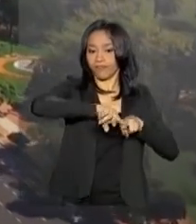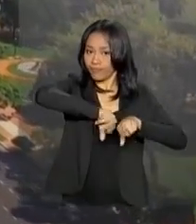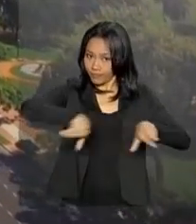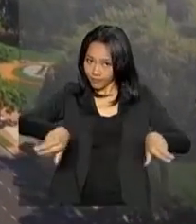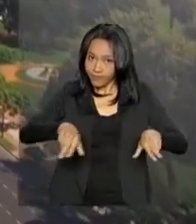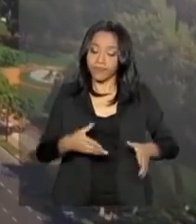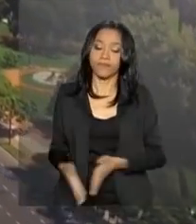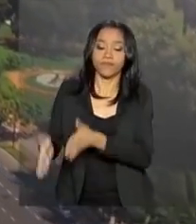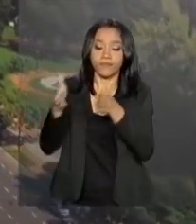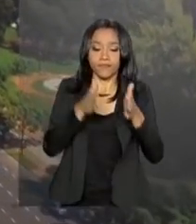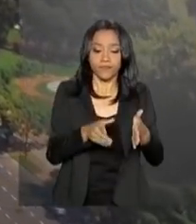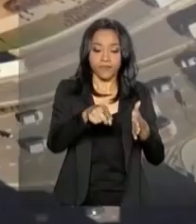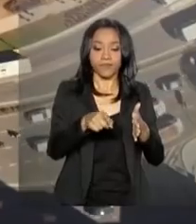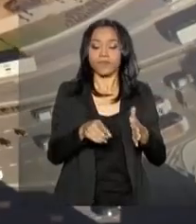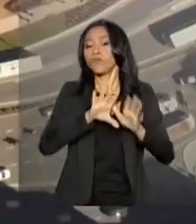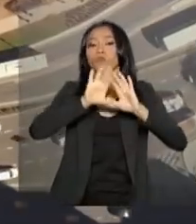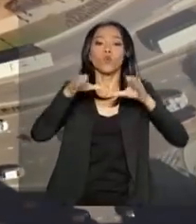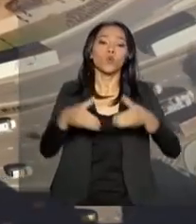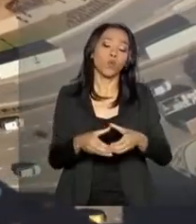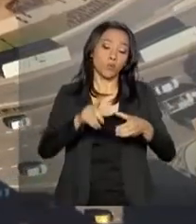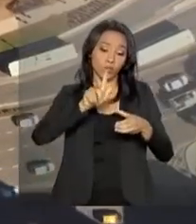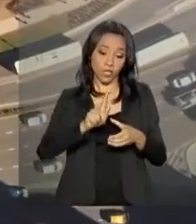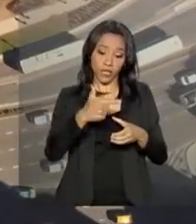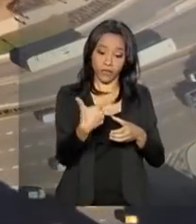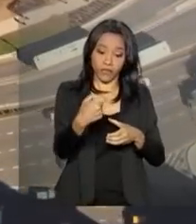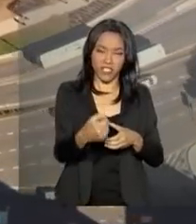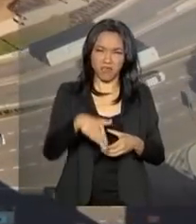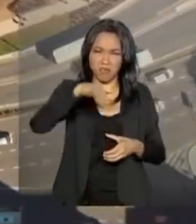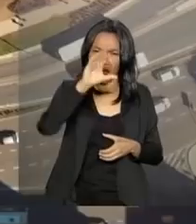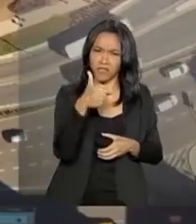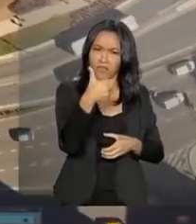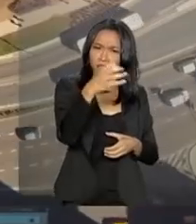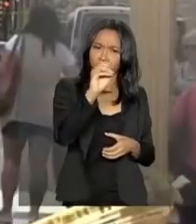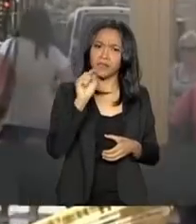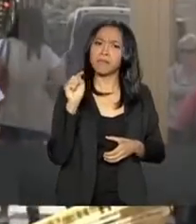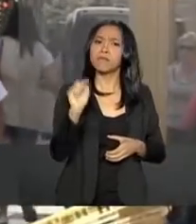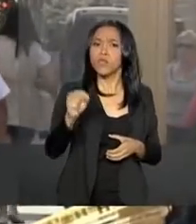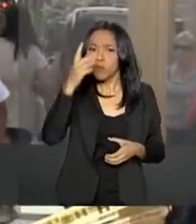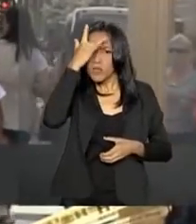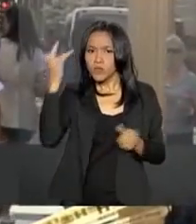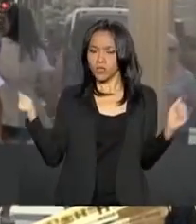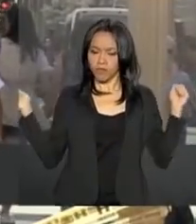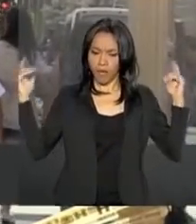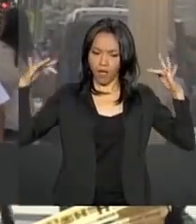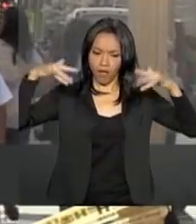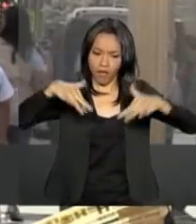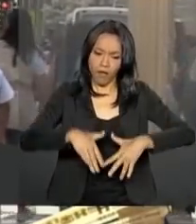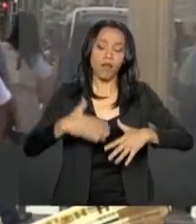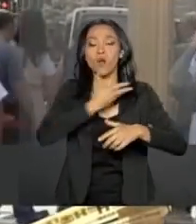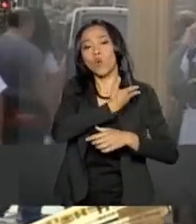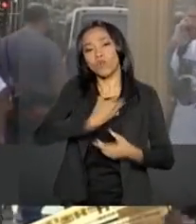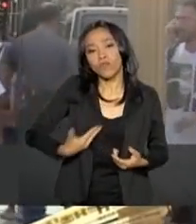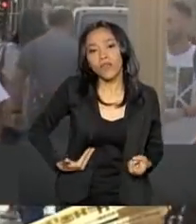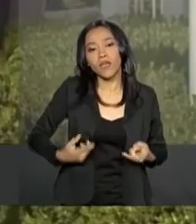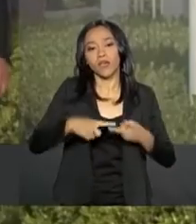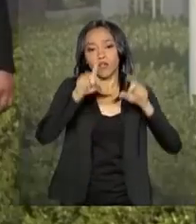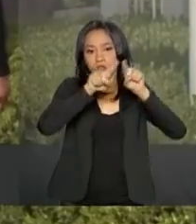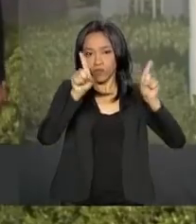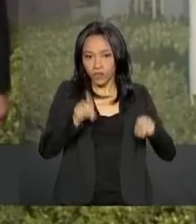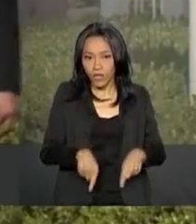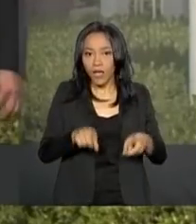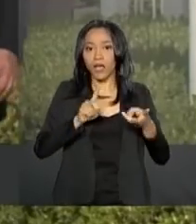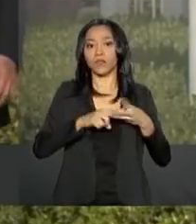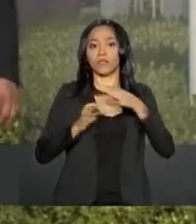G20 deve trazer mais de 10.000 visitantes a Buenos Aires entre delegações de governos funcionários